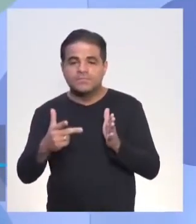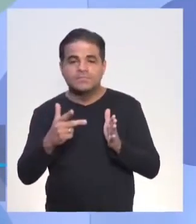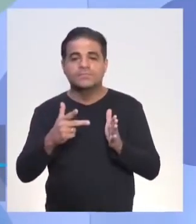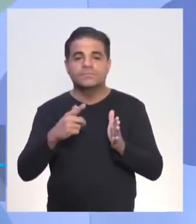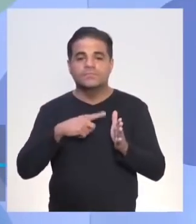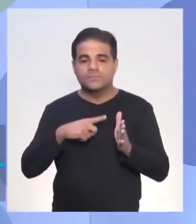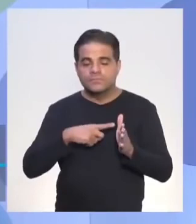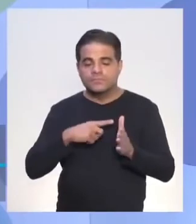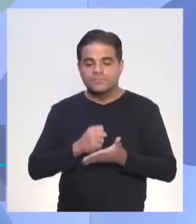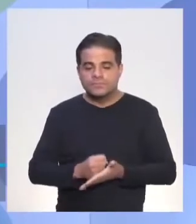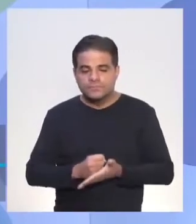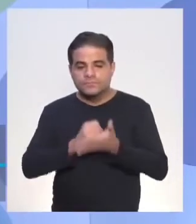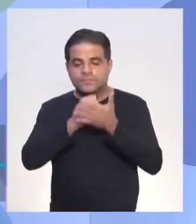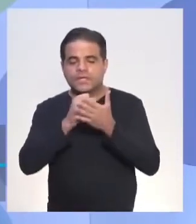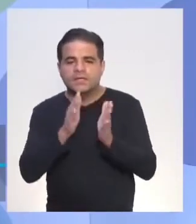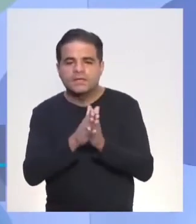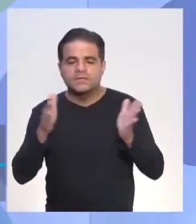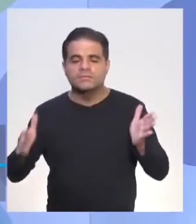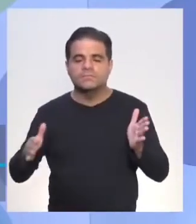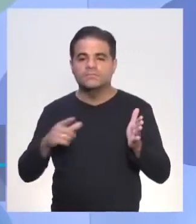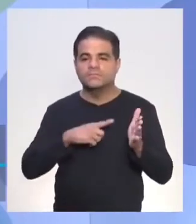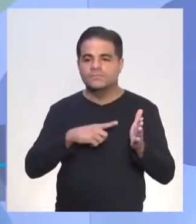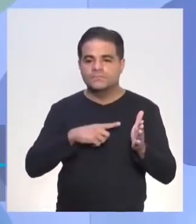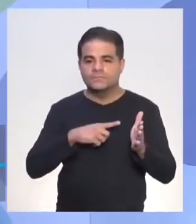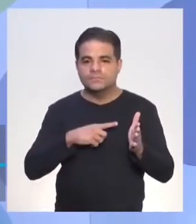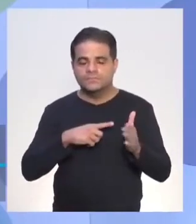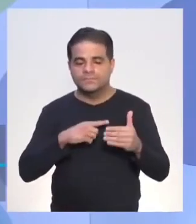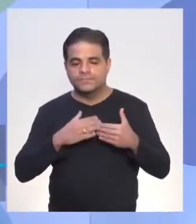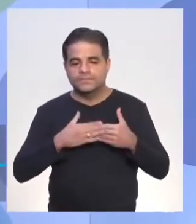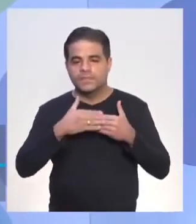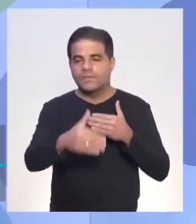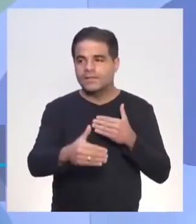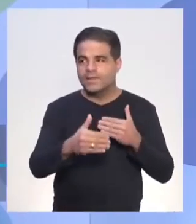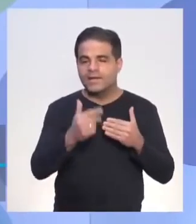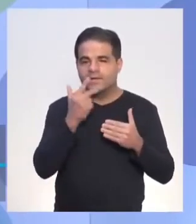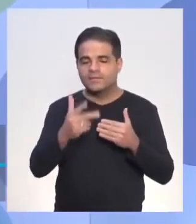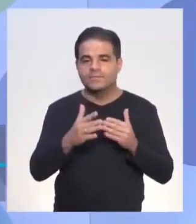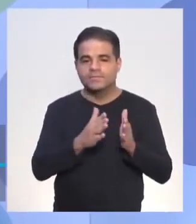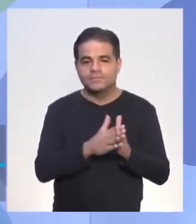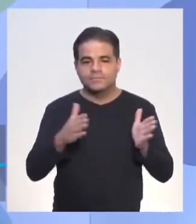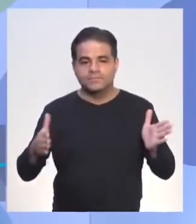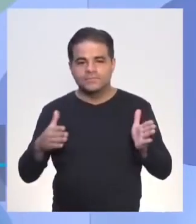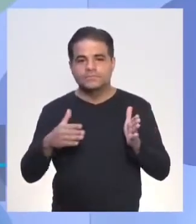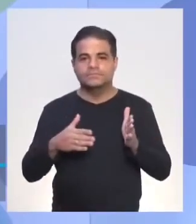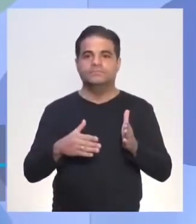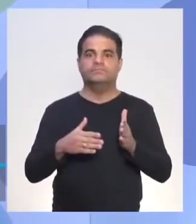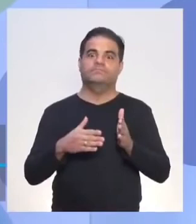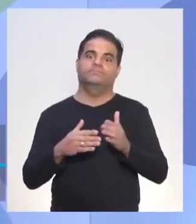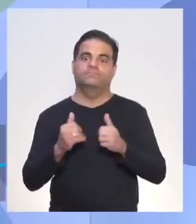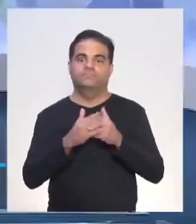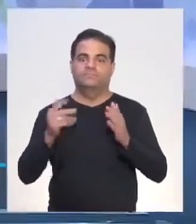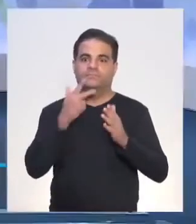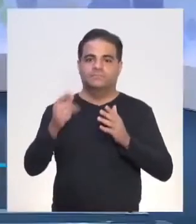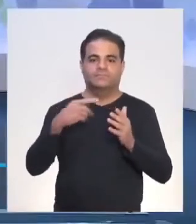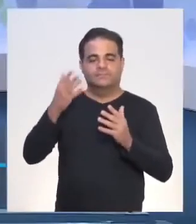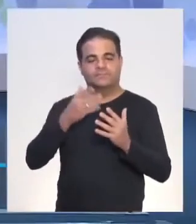com vidas, um interesse de pessoas, né? Você vai acabar auxiliando pessoas mais intencionadas